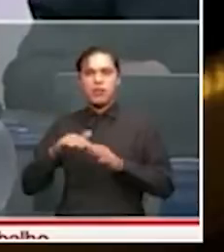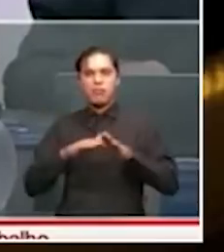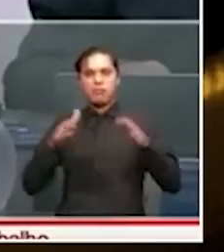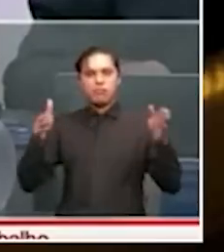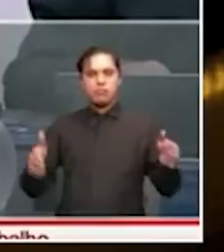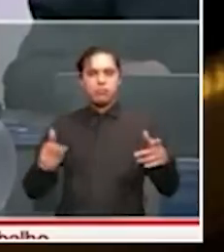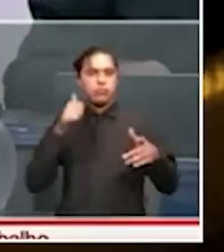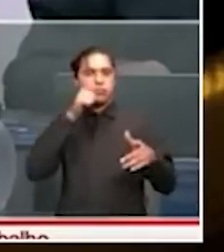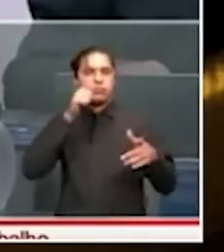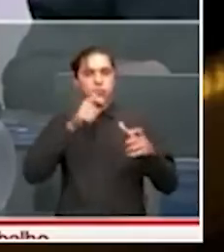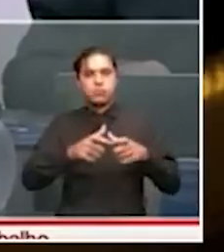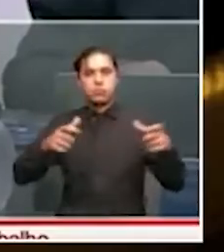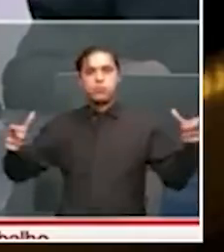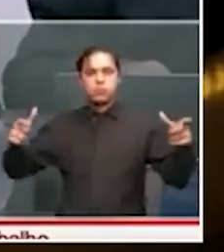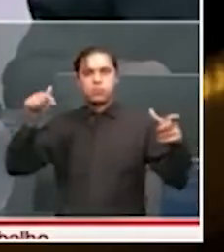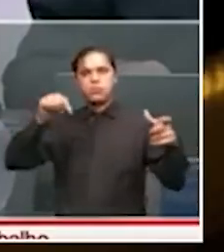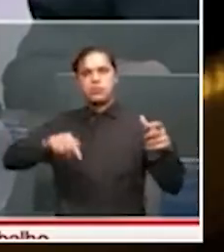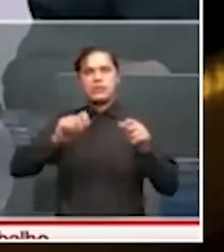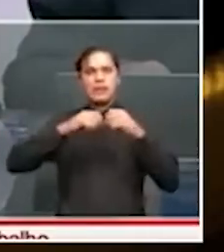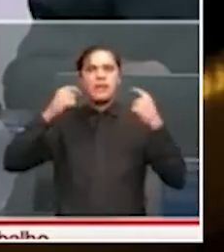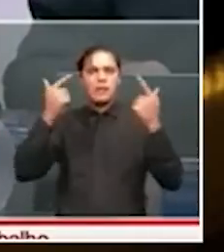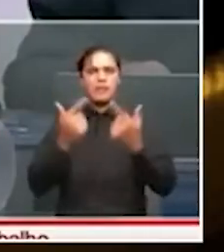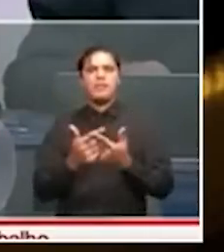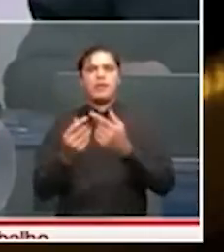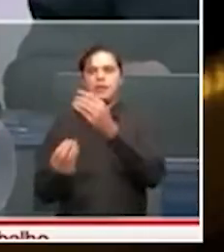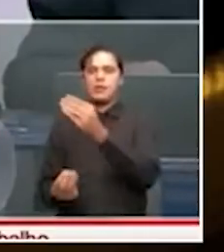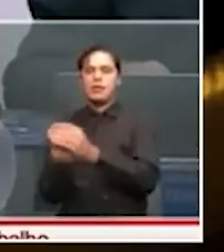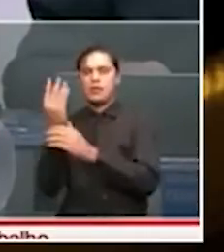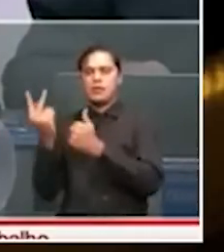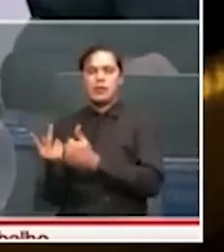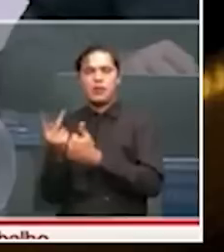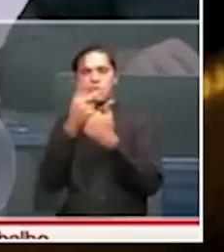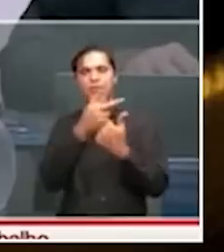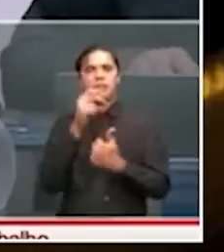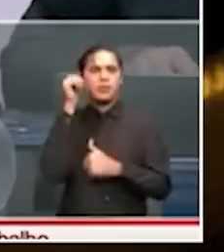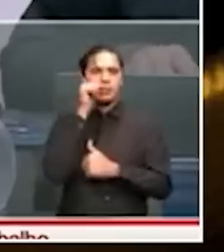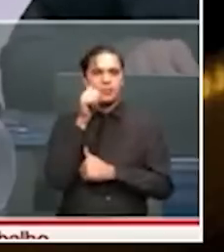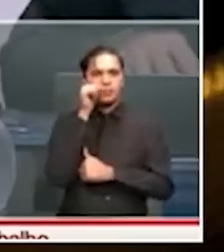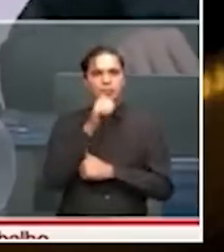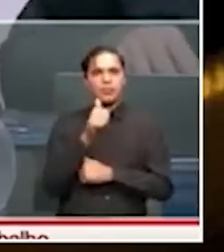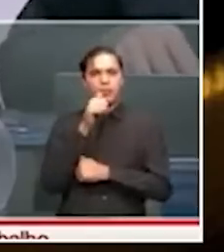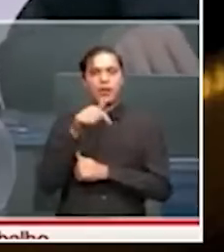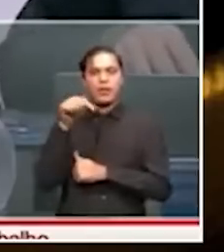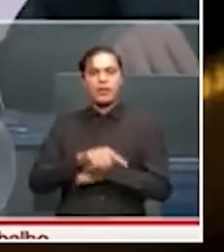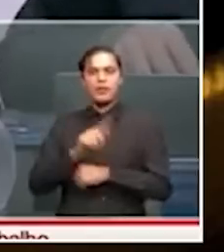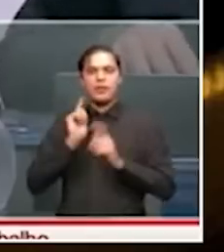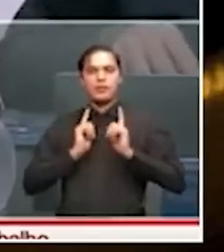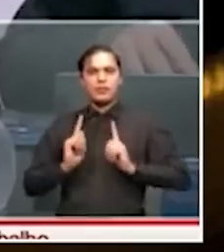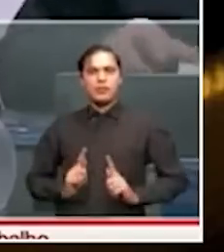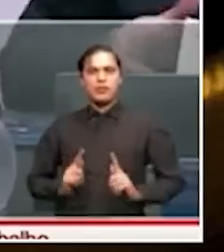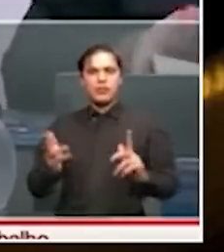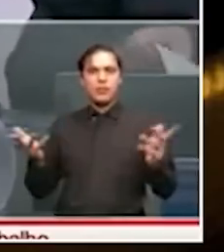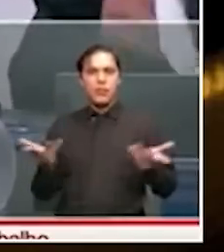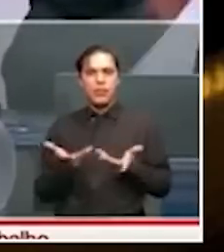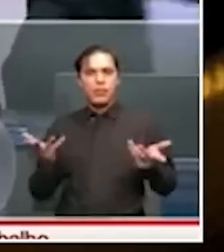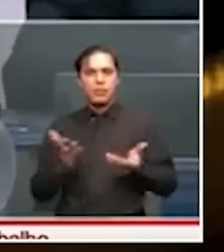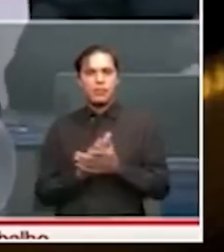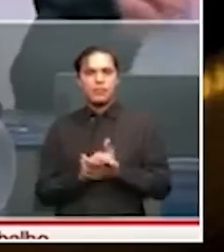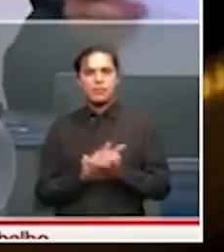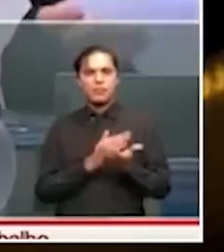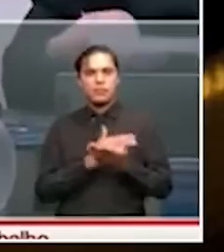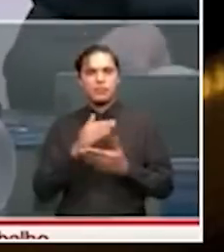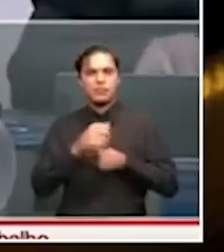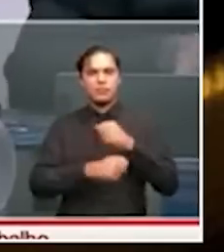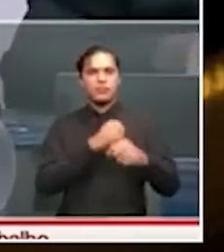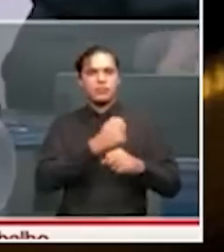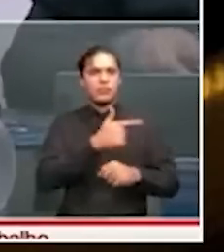no dia que eu estava na audiência, foi a esposa do Rui Costa, né, que era governador da Bahia nos últimos 8 anos, agora está como